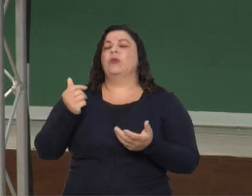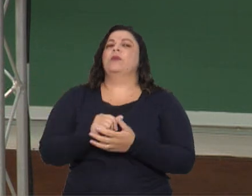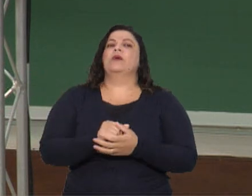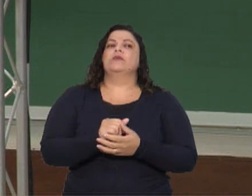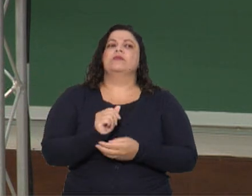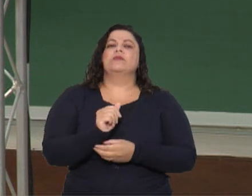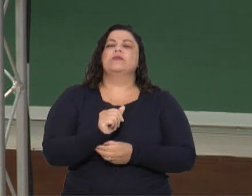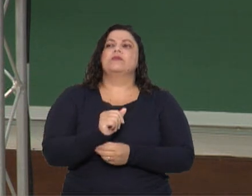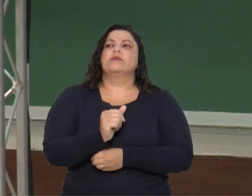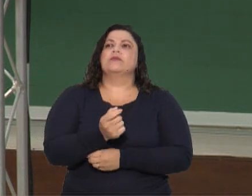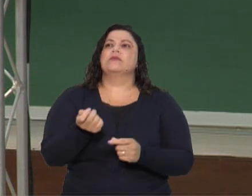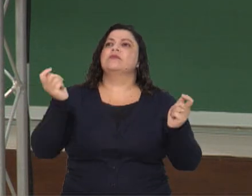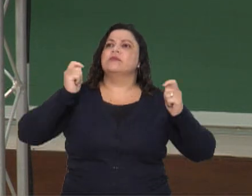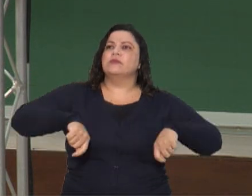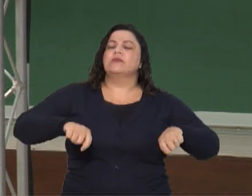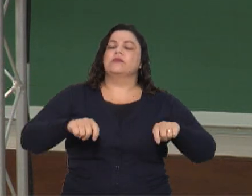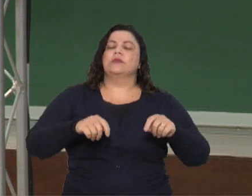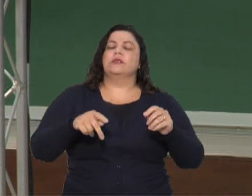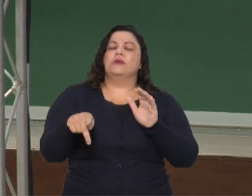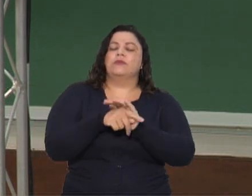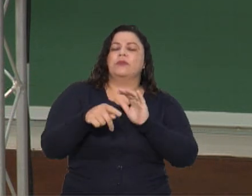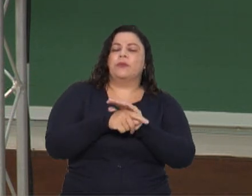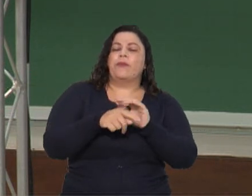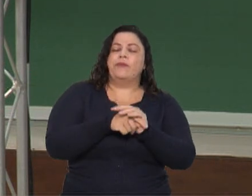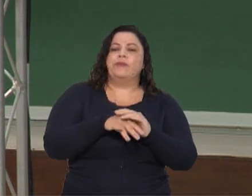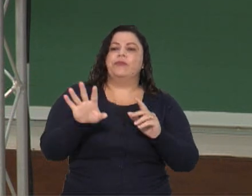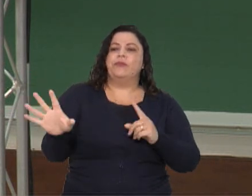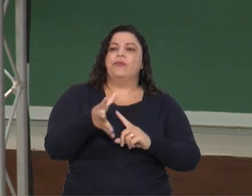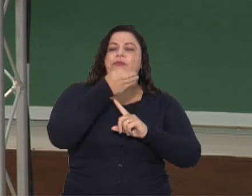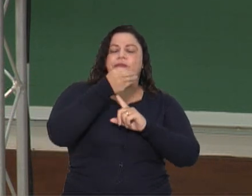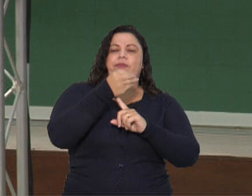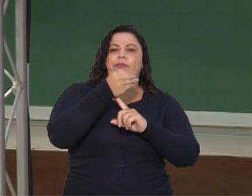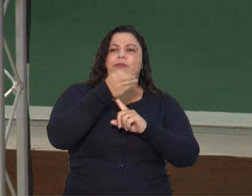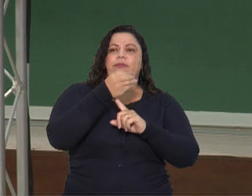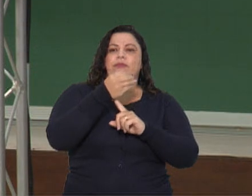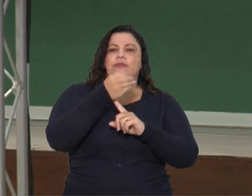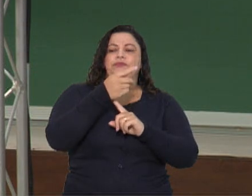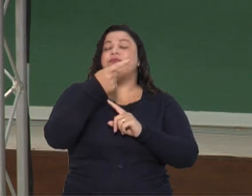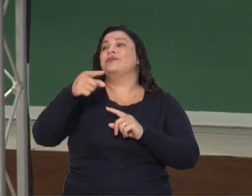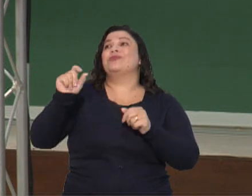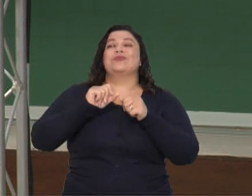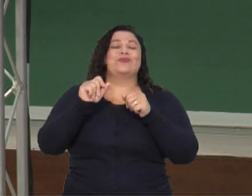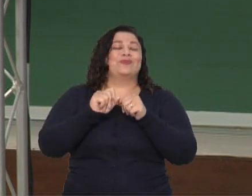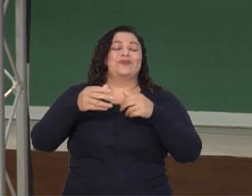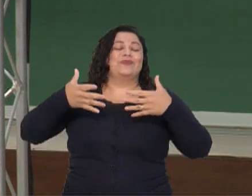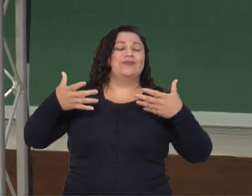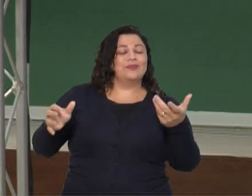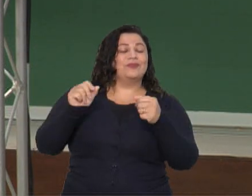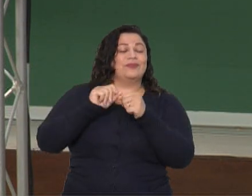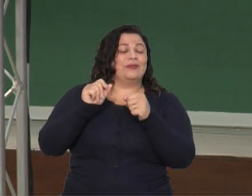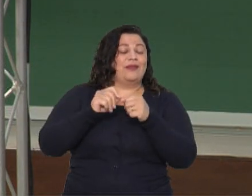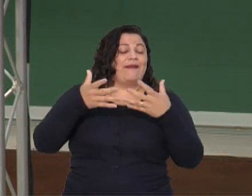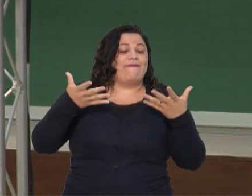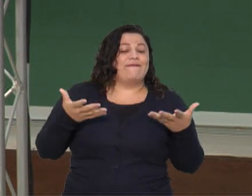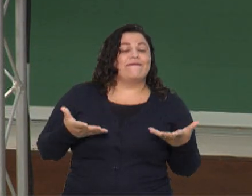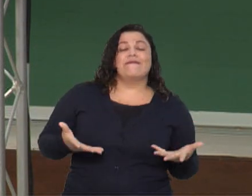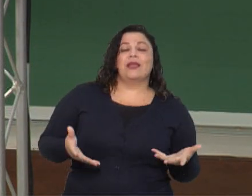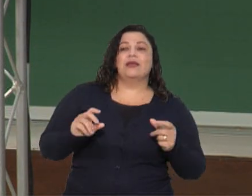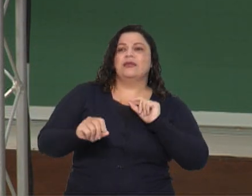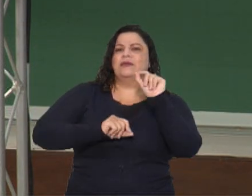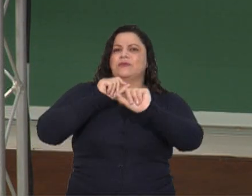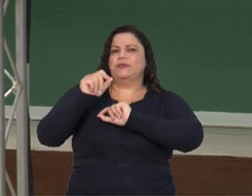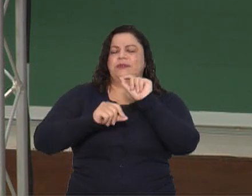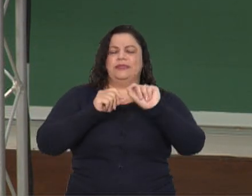seja o produto, né? E ela não foi feita para ser executada por alguém. Você não produz uma pintura para que